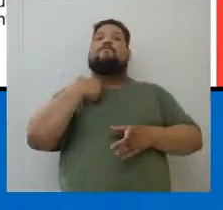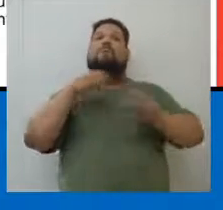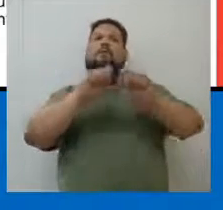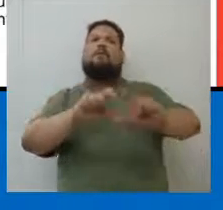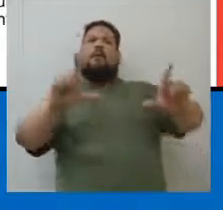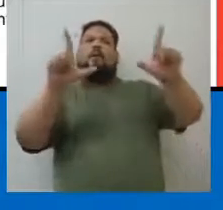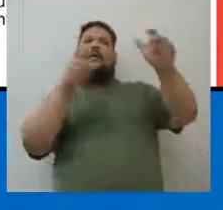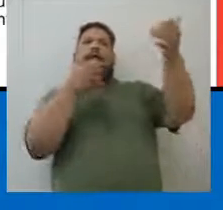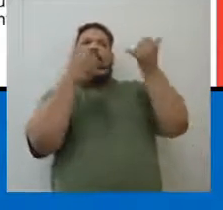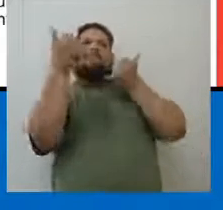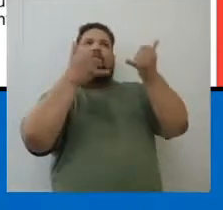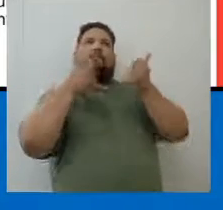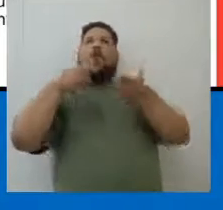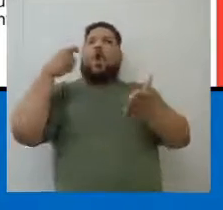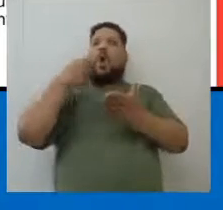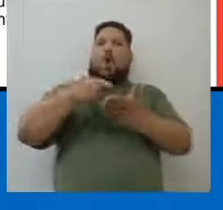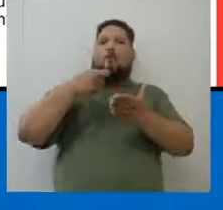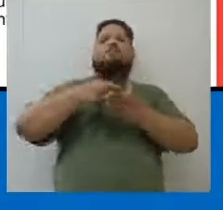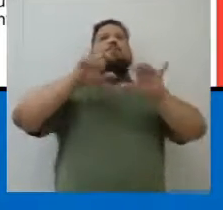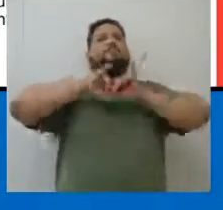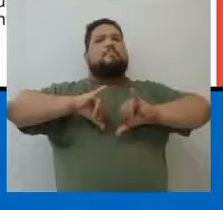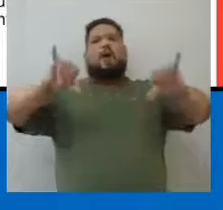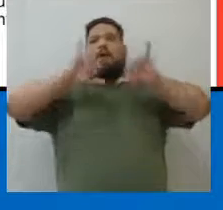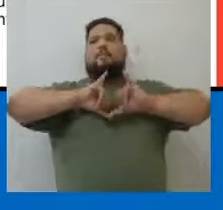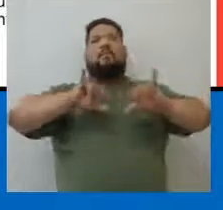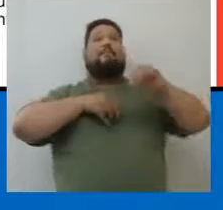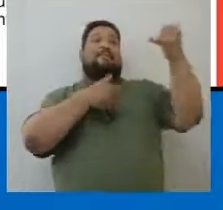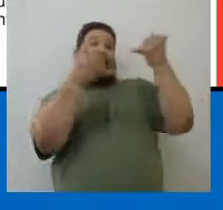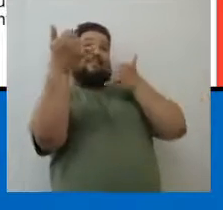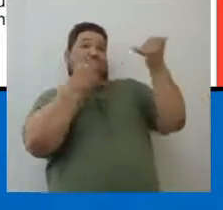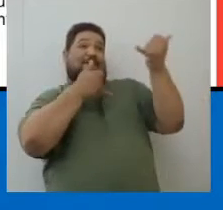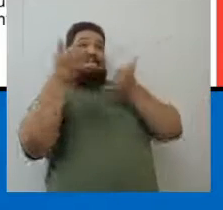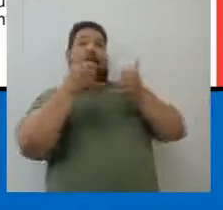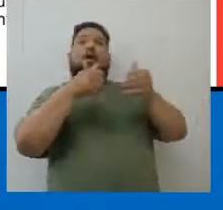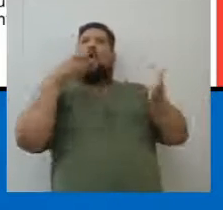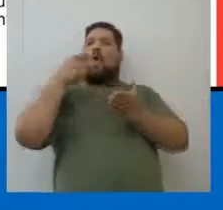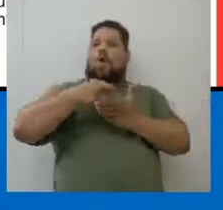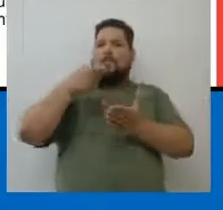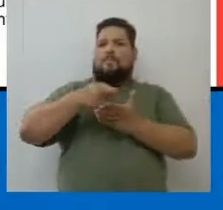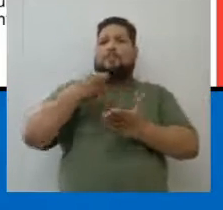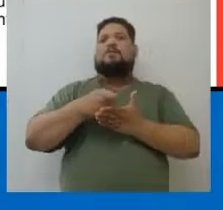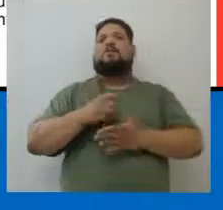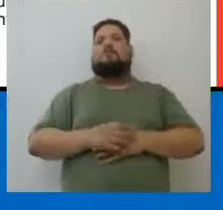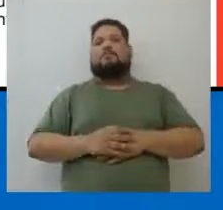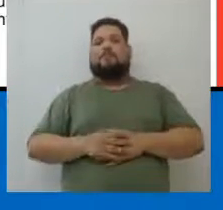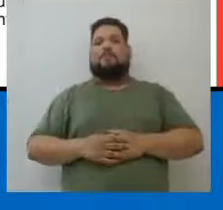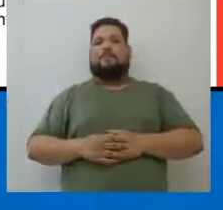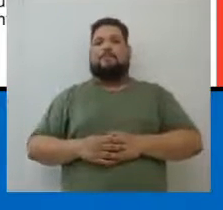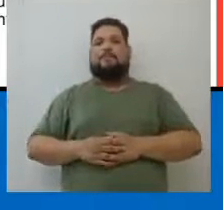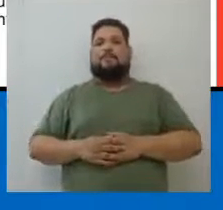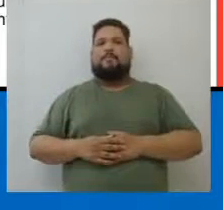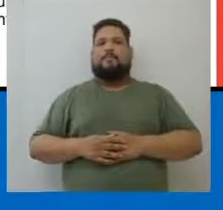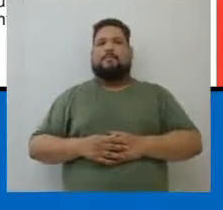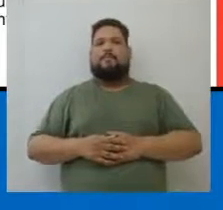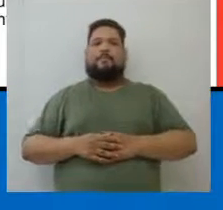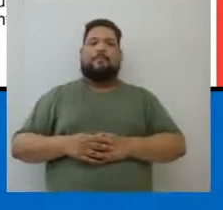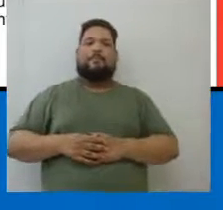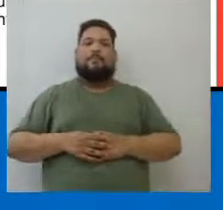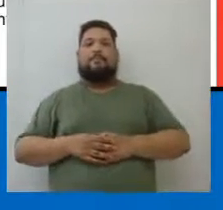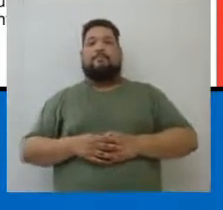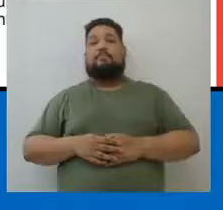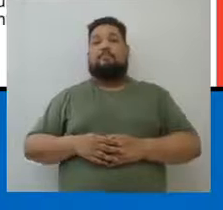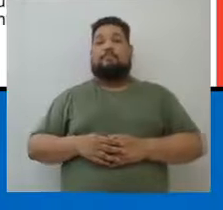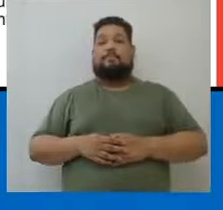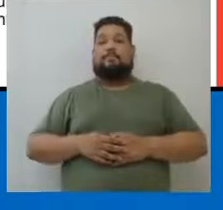e a informação era obrigada a ser passada, você era obrigado a assistir na TV aquele comercial, certo, gente? Então, isso a gente está